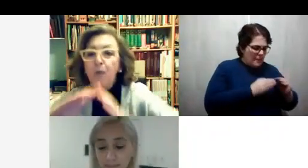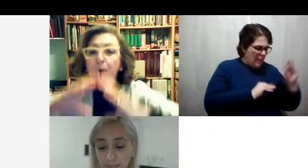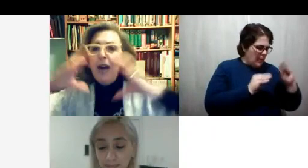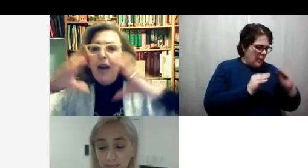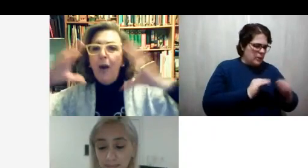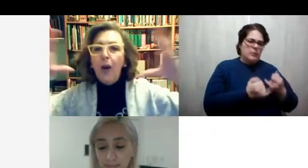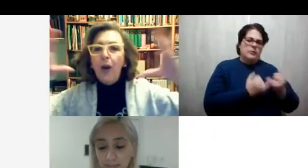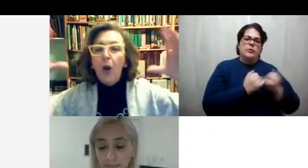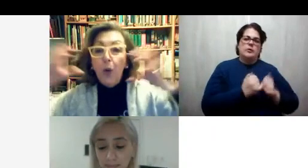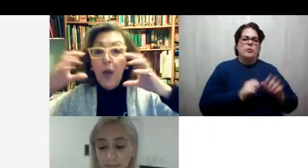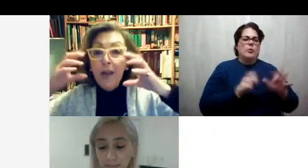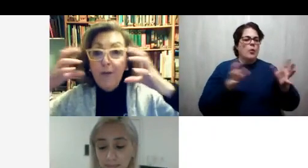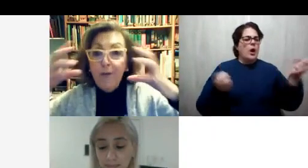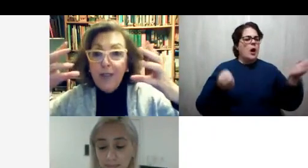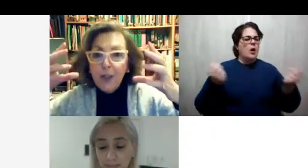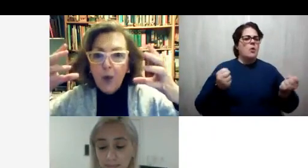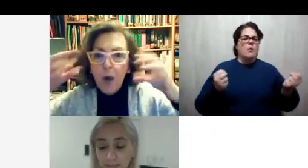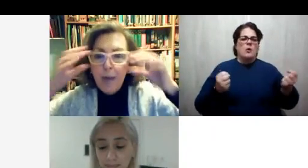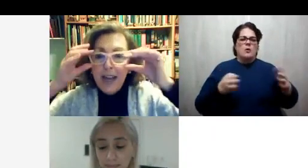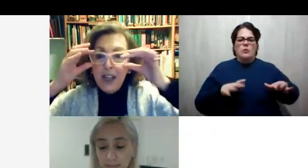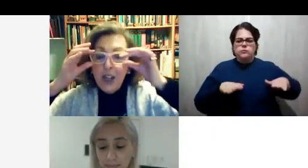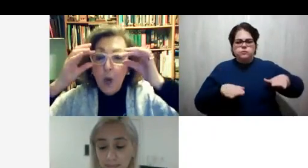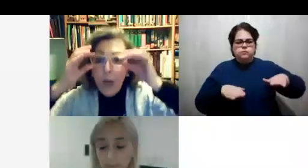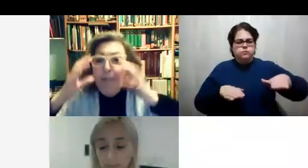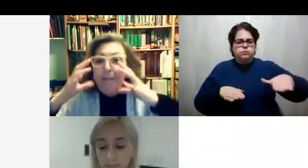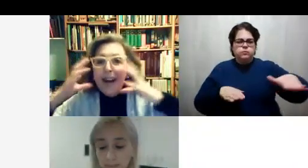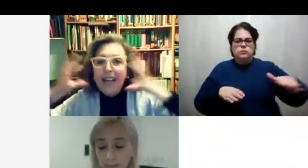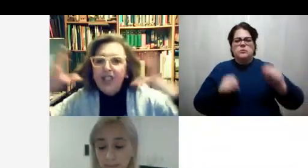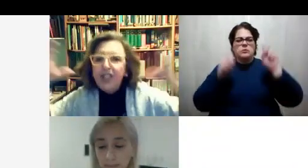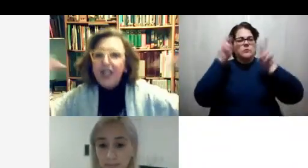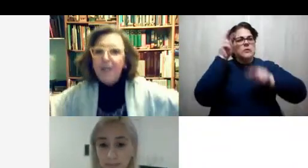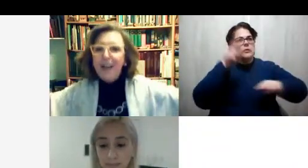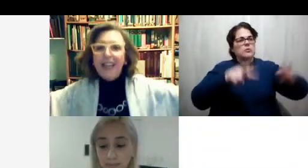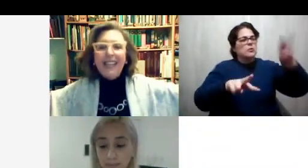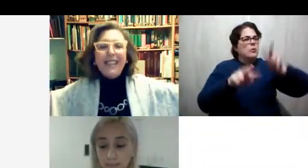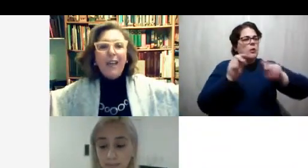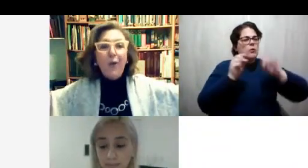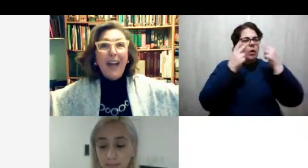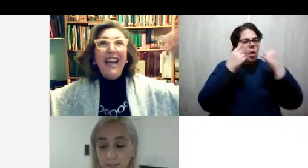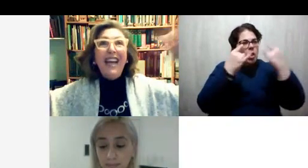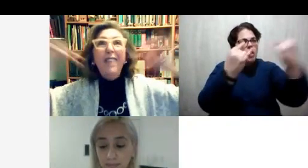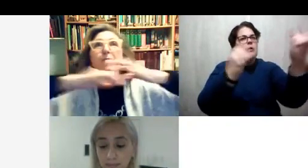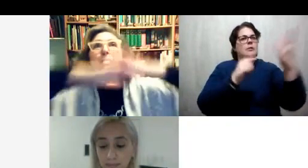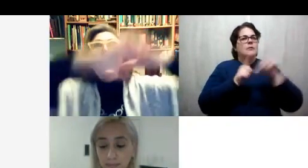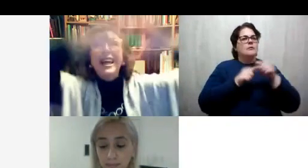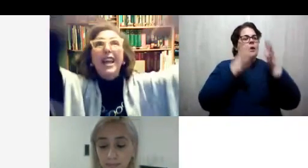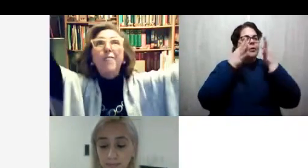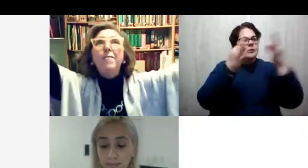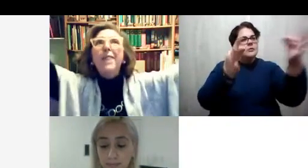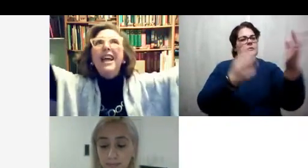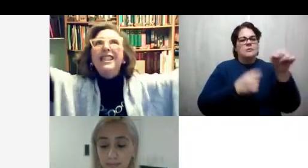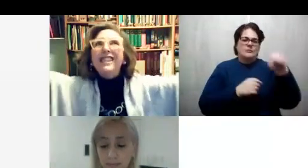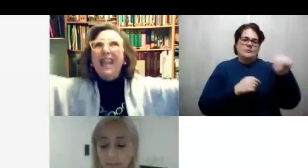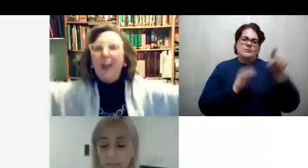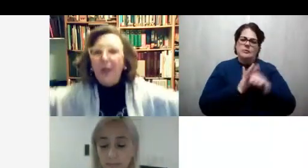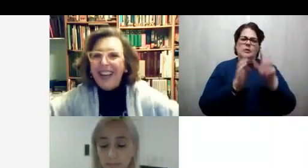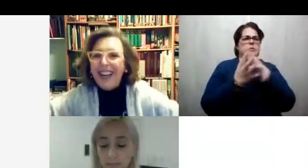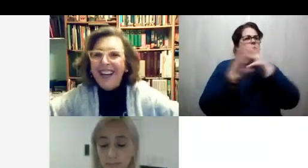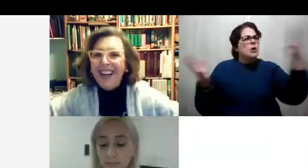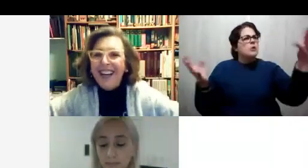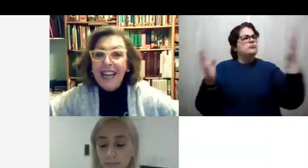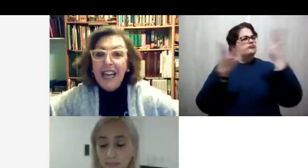um carro alegórico. Visualmente, o que mais chama atenção naquela imensa